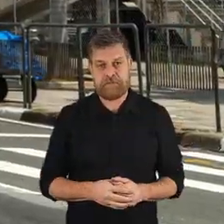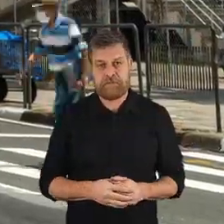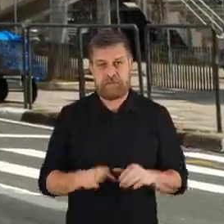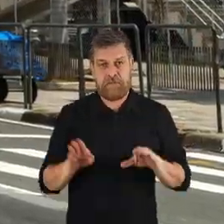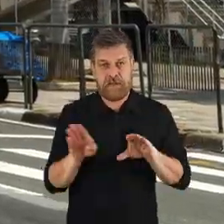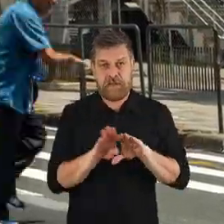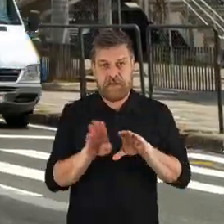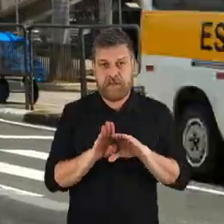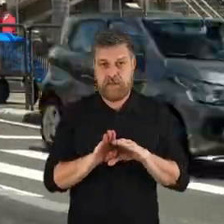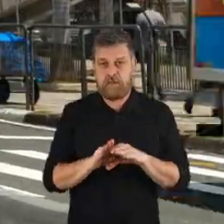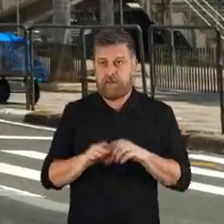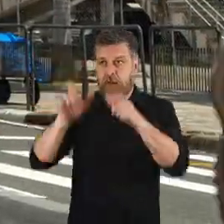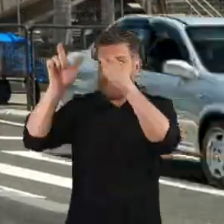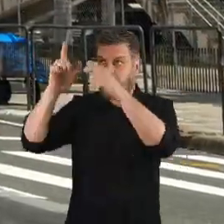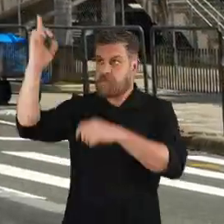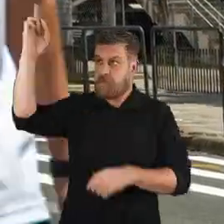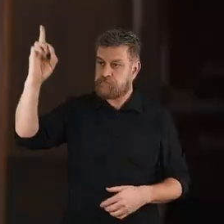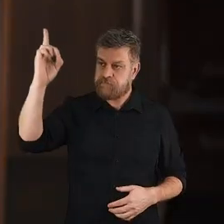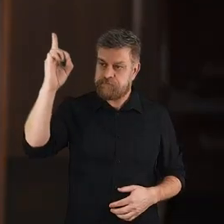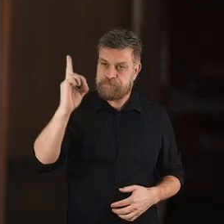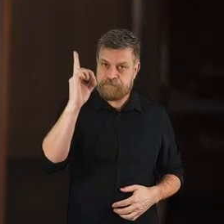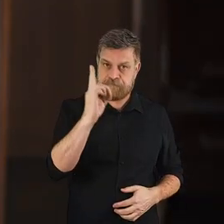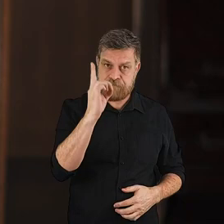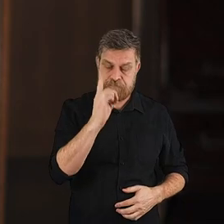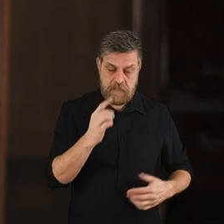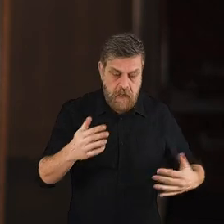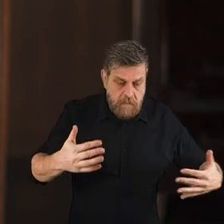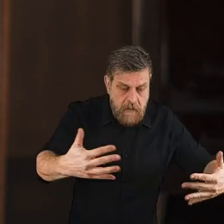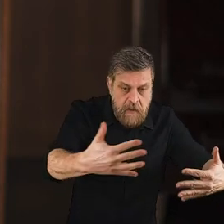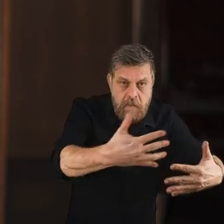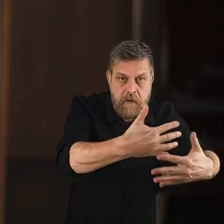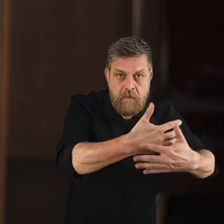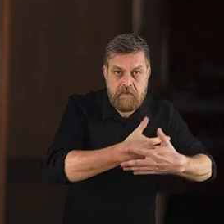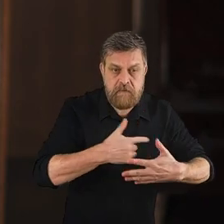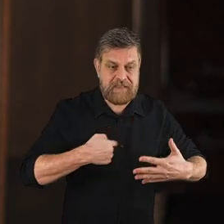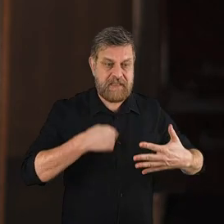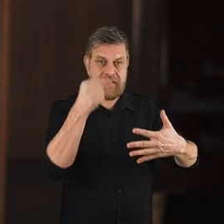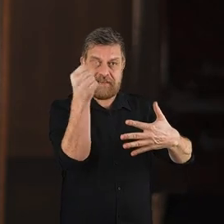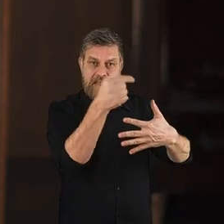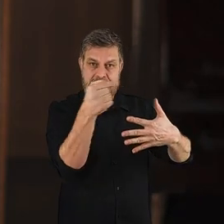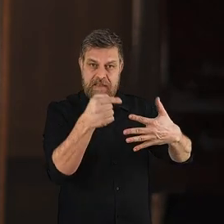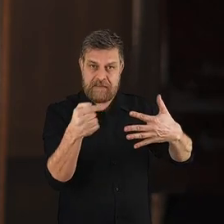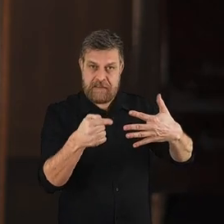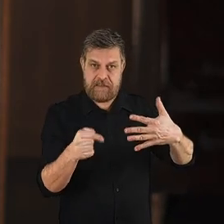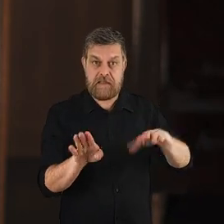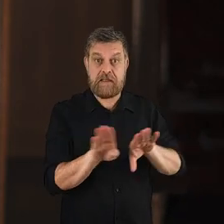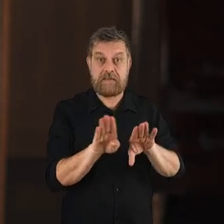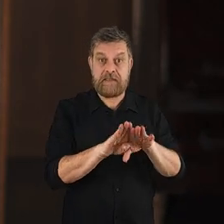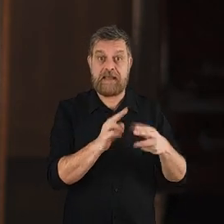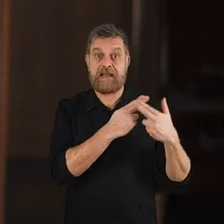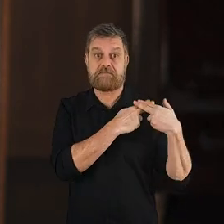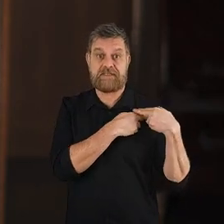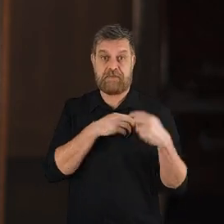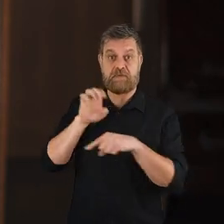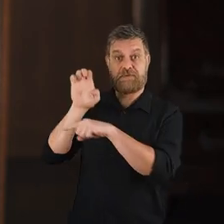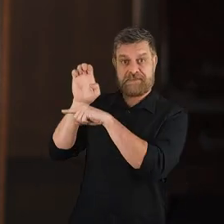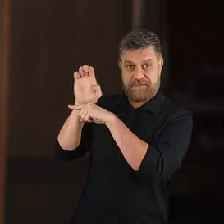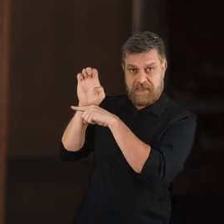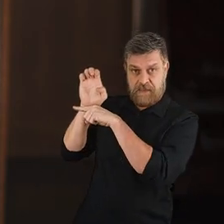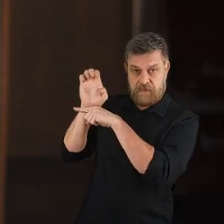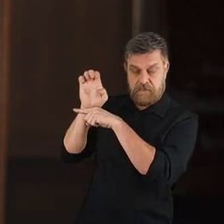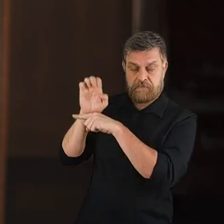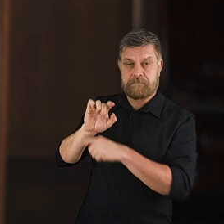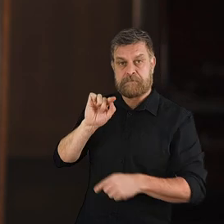do migrante, você tem diversas dimensões. Você tem uma dimensão estatal, que é